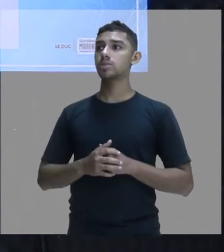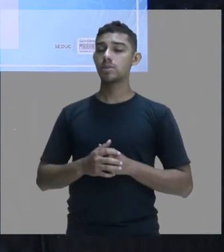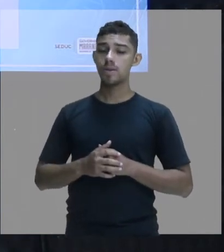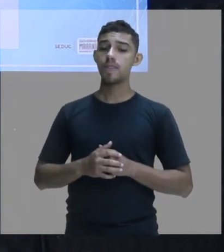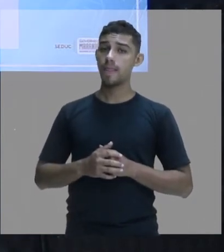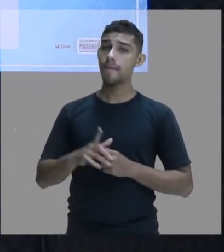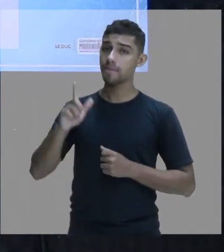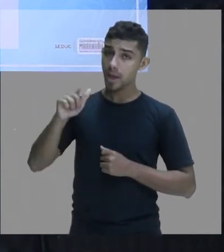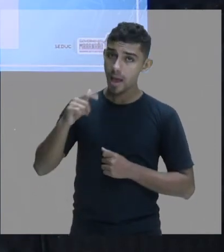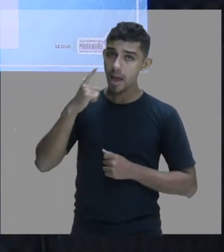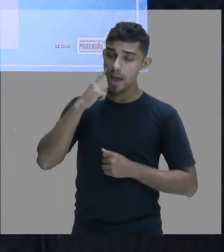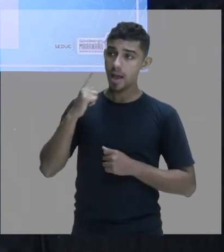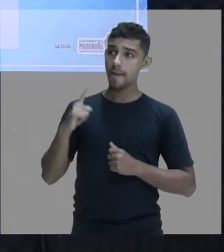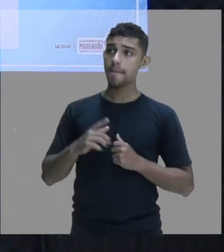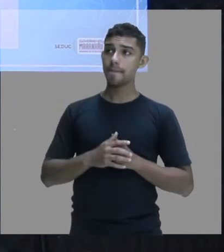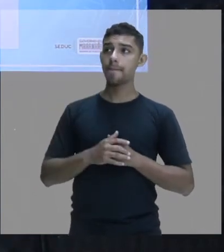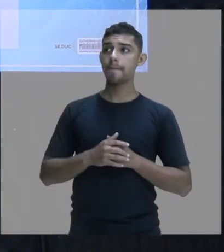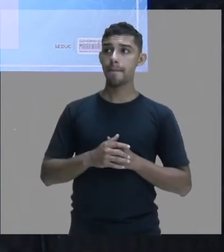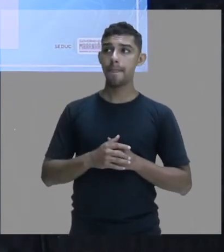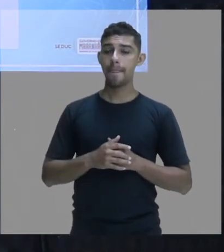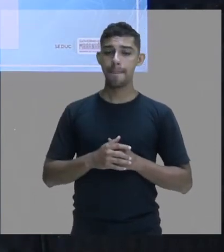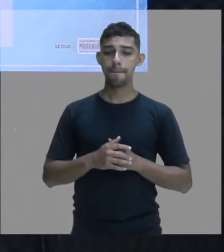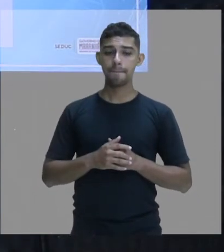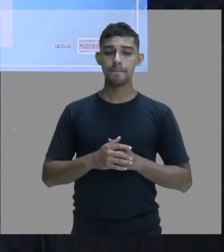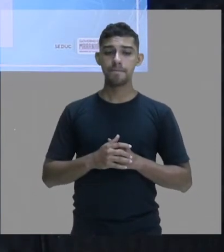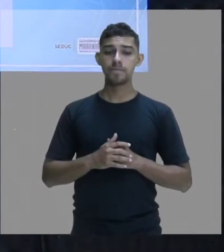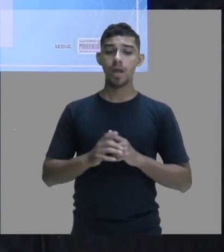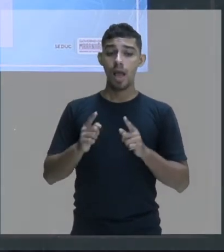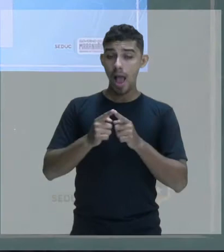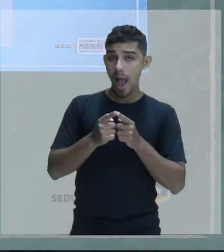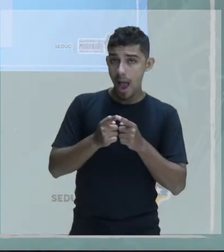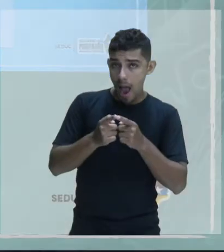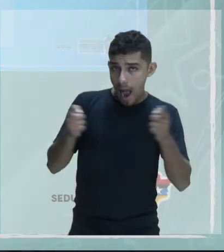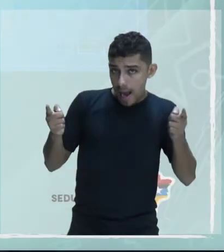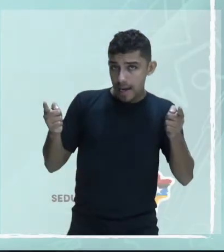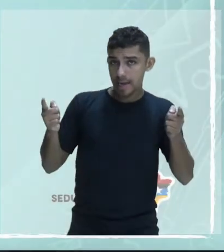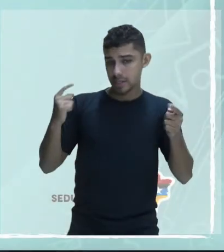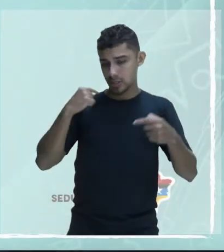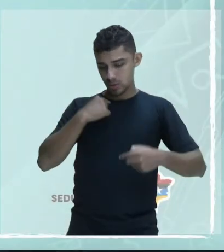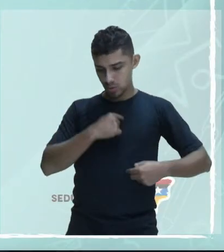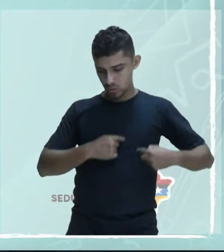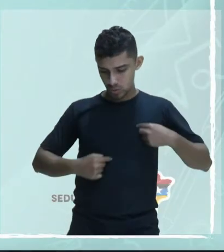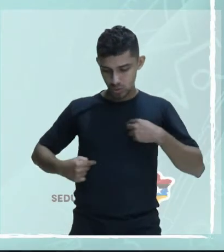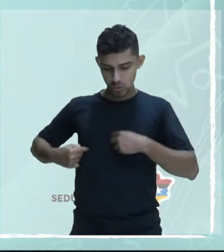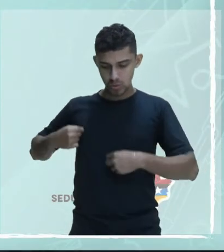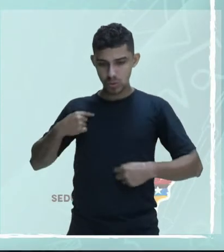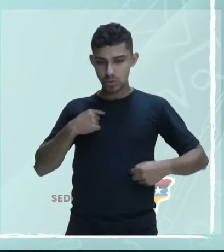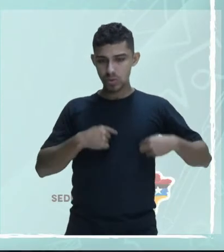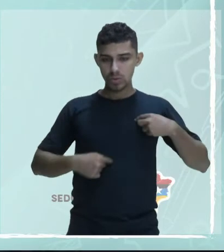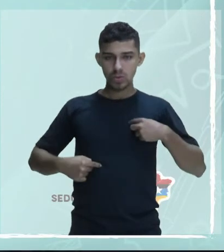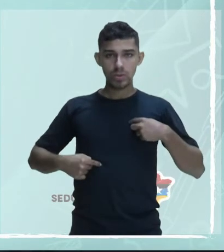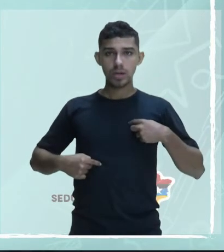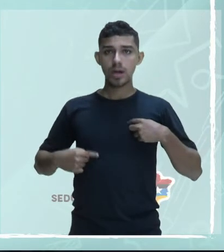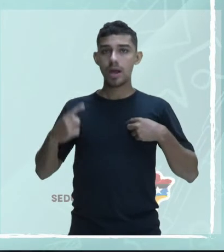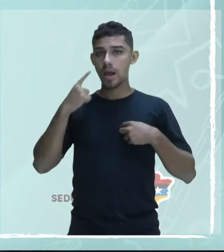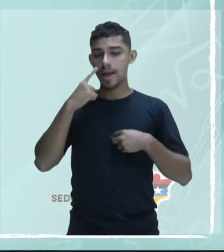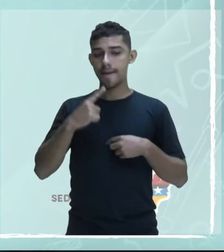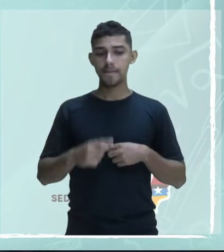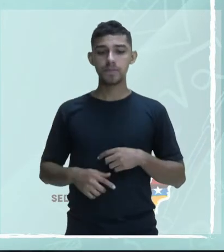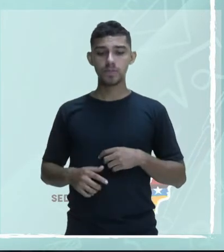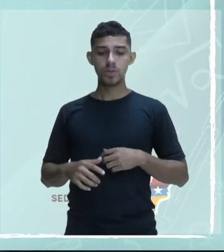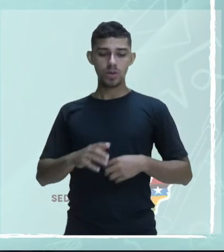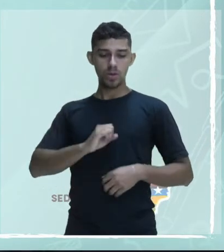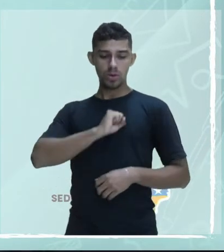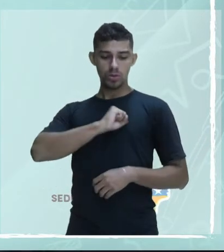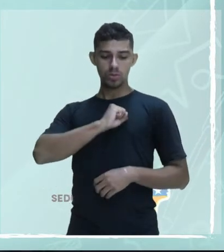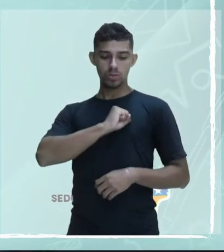certo? Essa é a pequena circulação. Daí a grande circulação é quando? Corresponde ao lado esquerdo